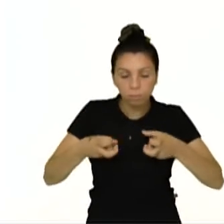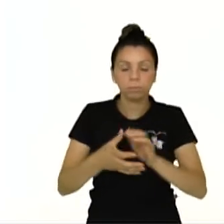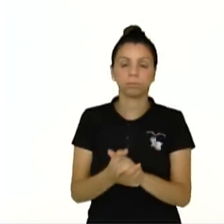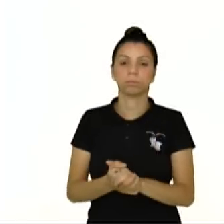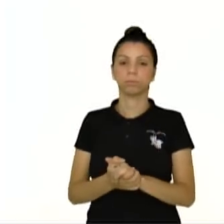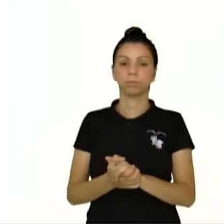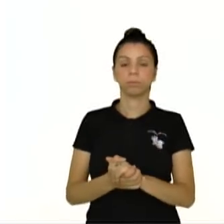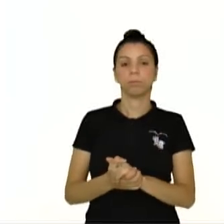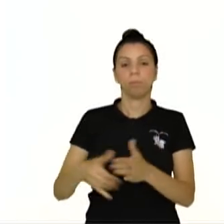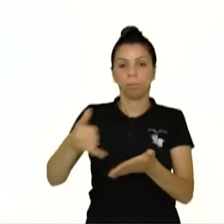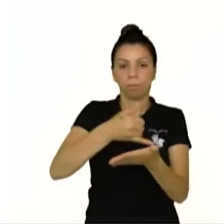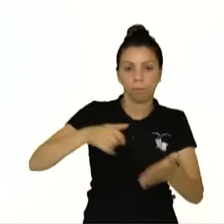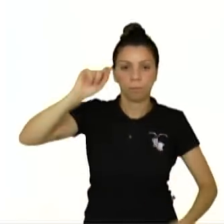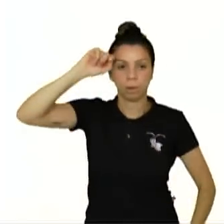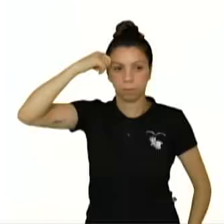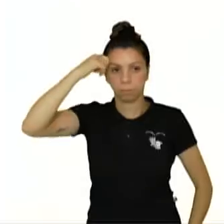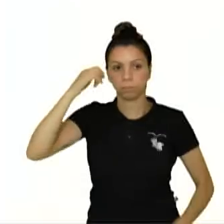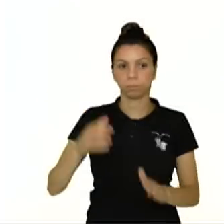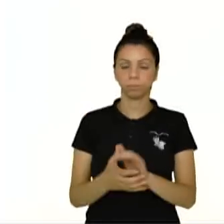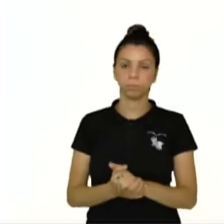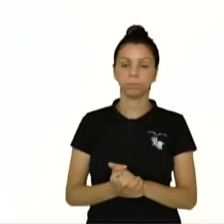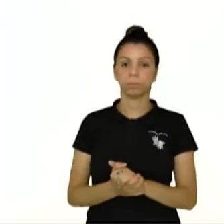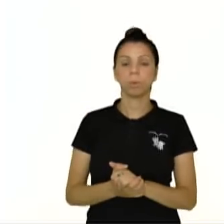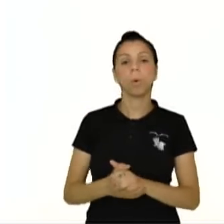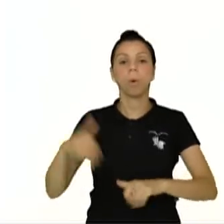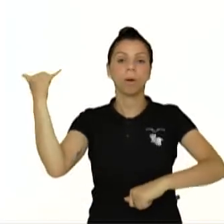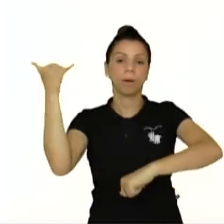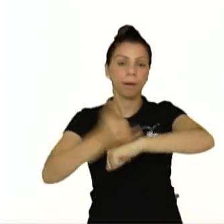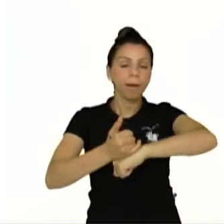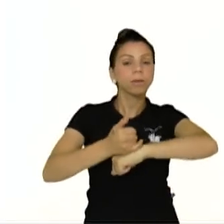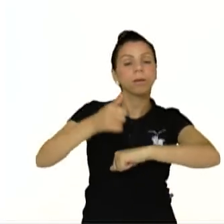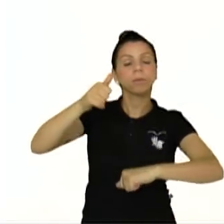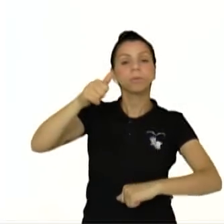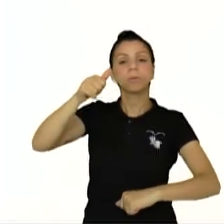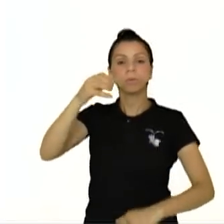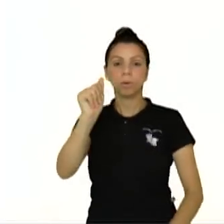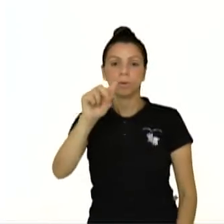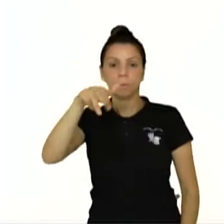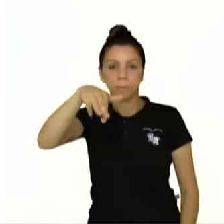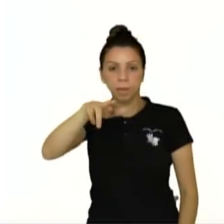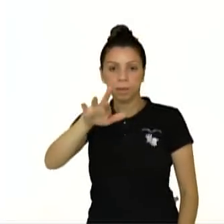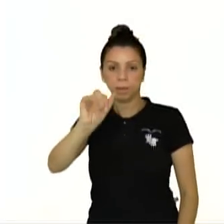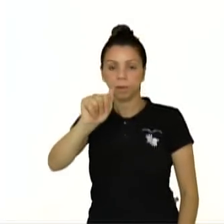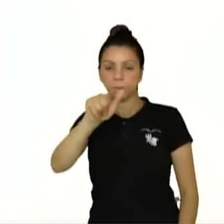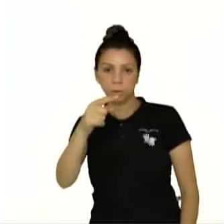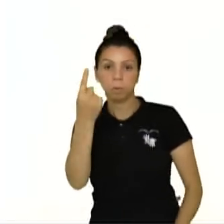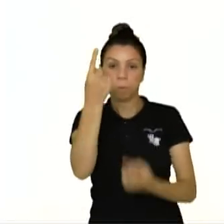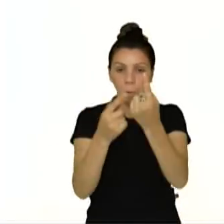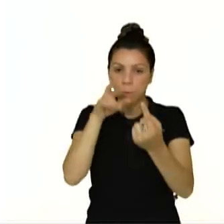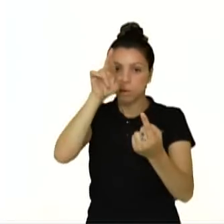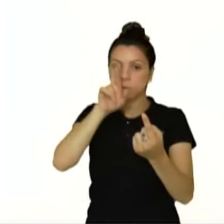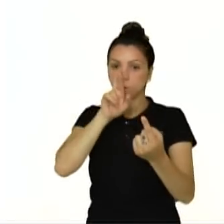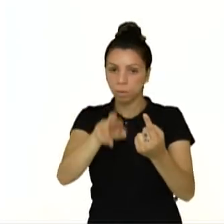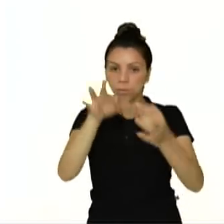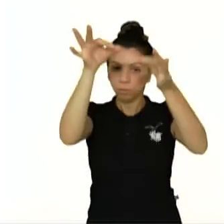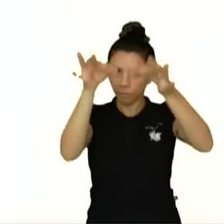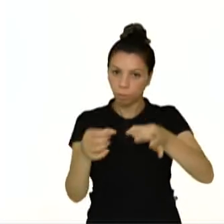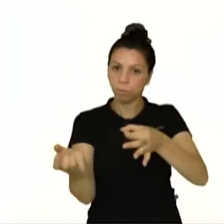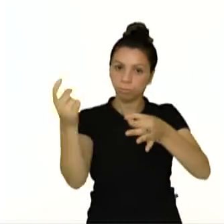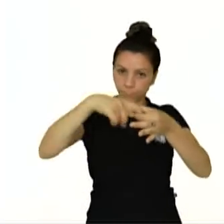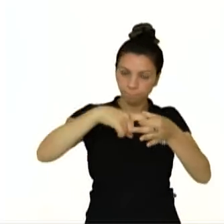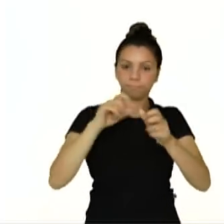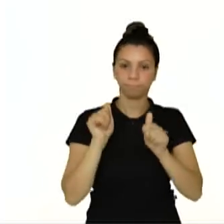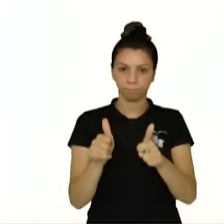C, petróleo. Ou alternativa D, metalurgia. Somente uma está correta e nós já voltamos para verificar qual é.